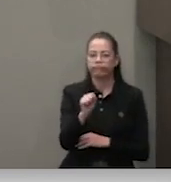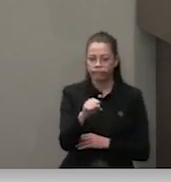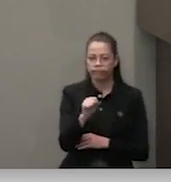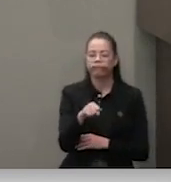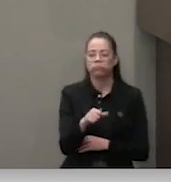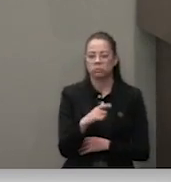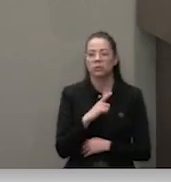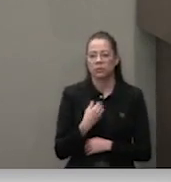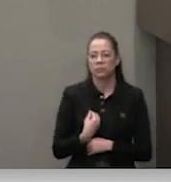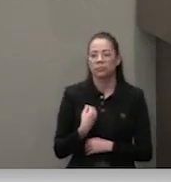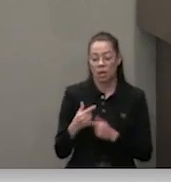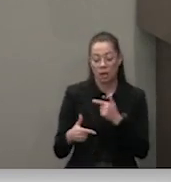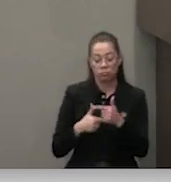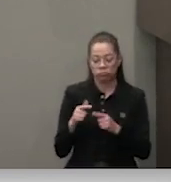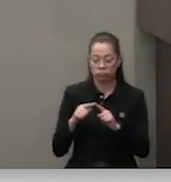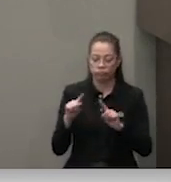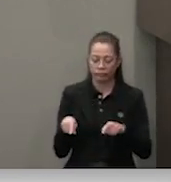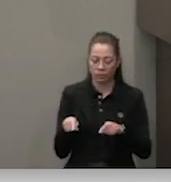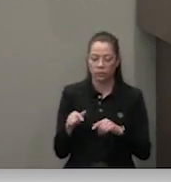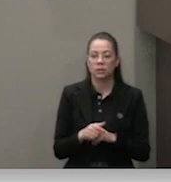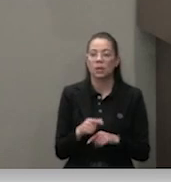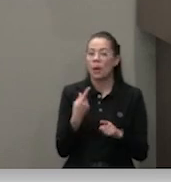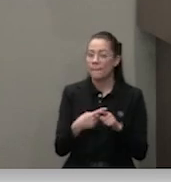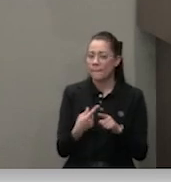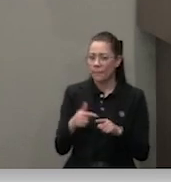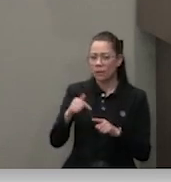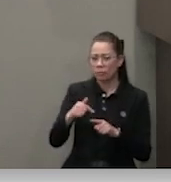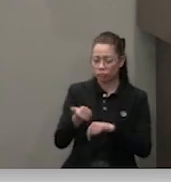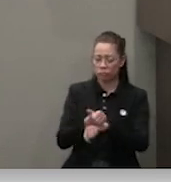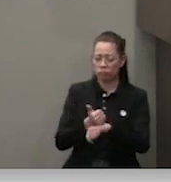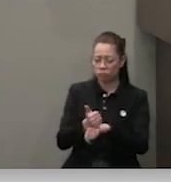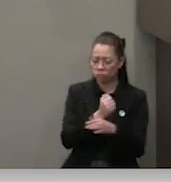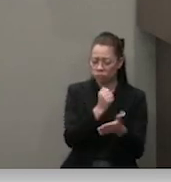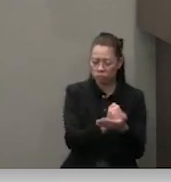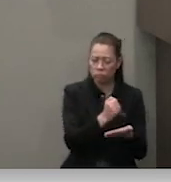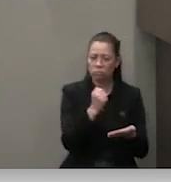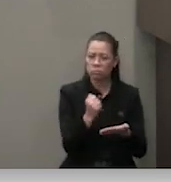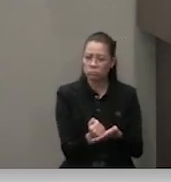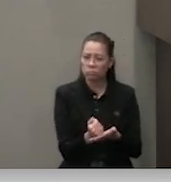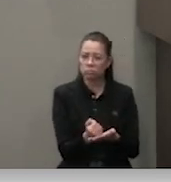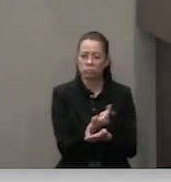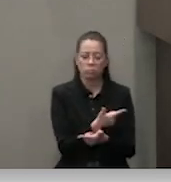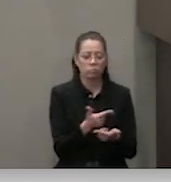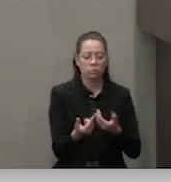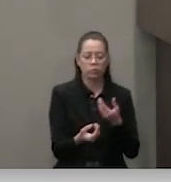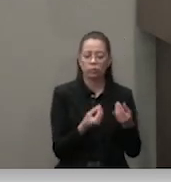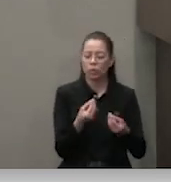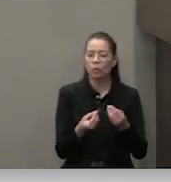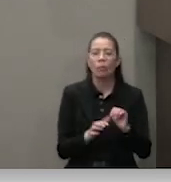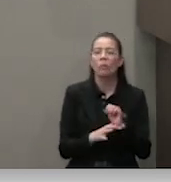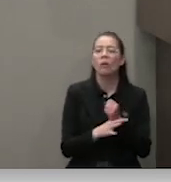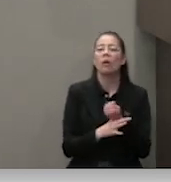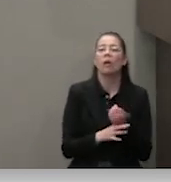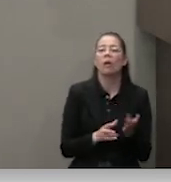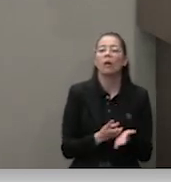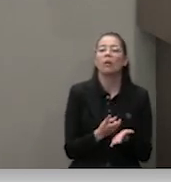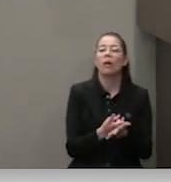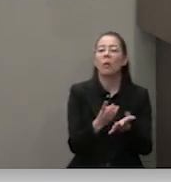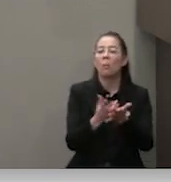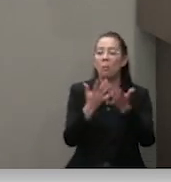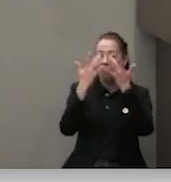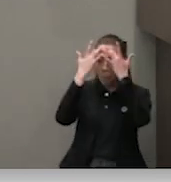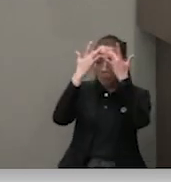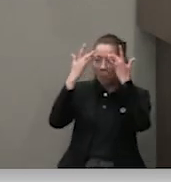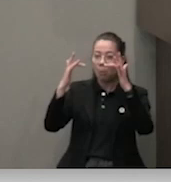precarização do serviço público porque esses profissionais são contratados Não tem qualquer garantia de que vão permanecer aí não sabe